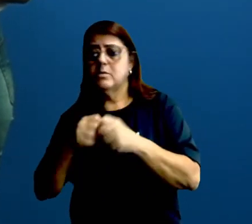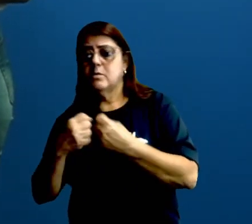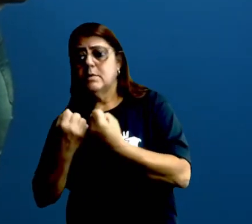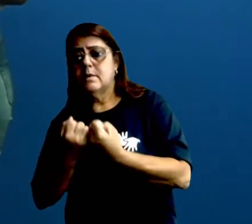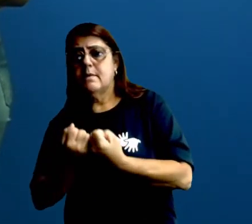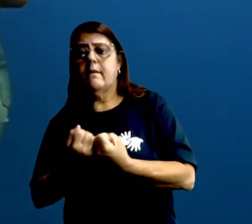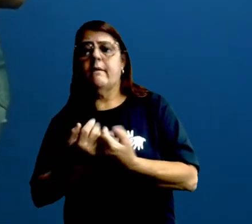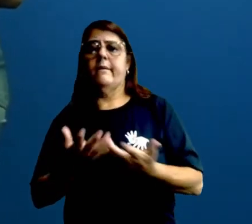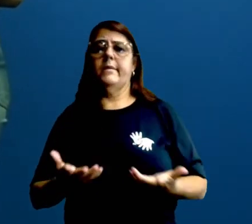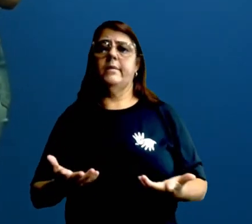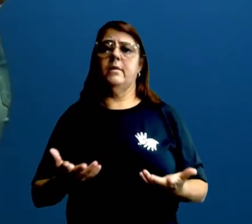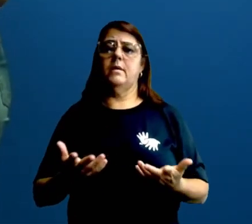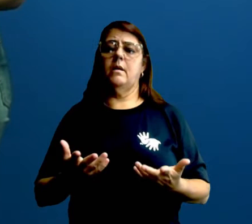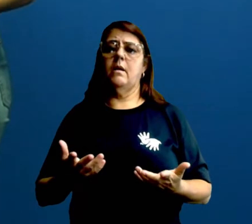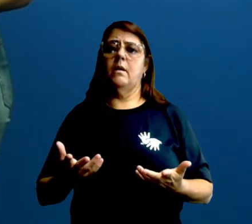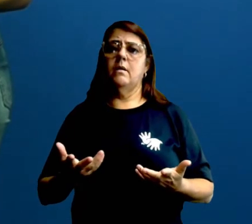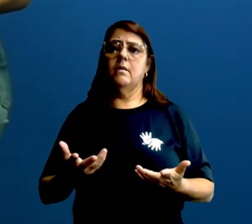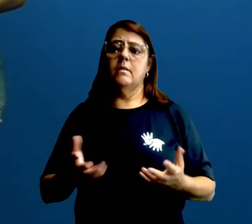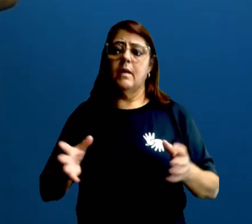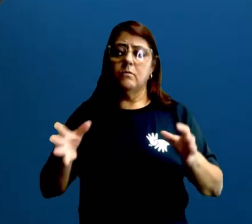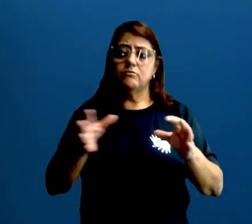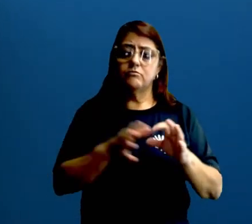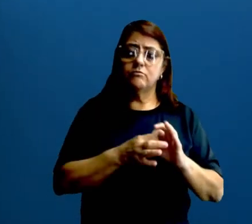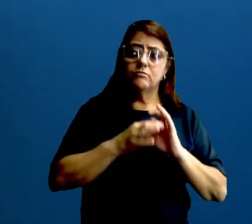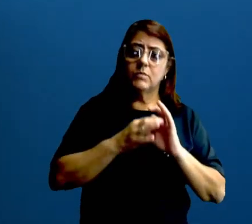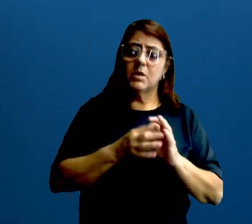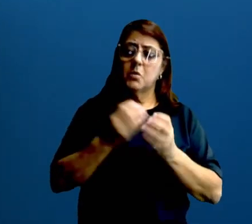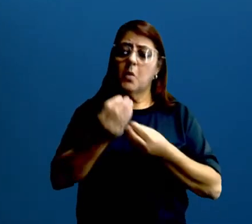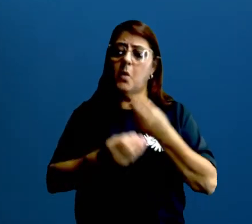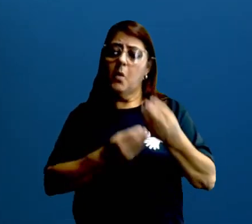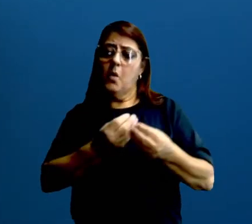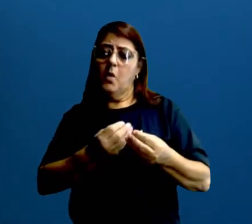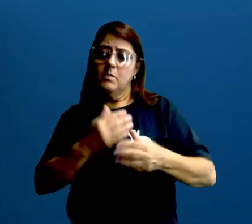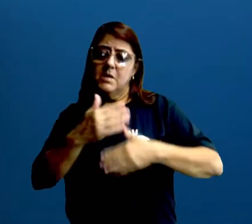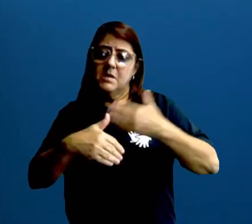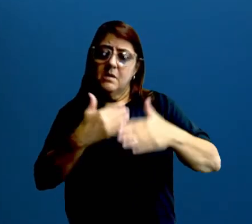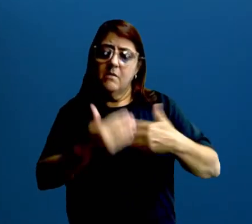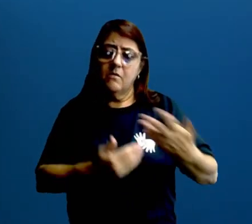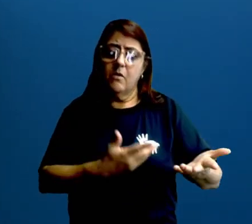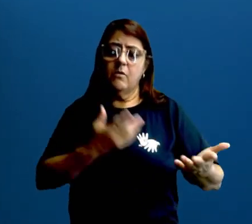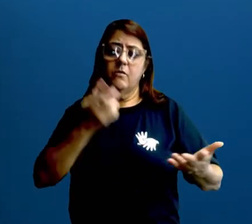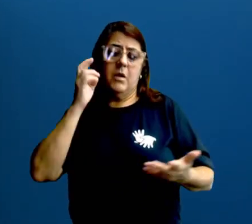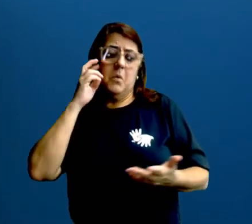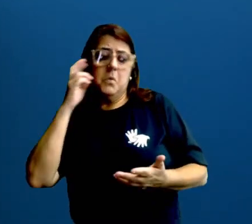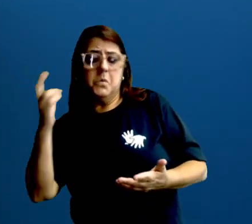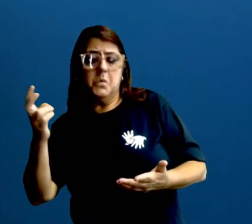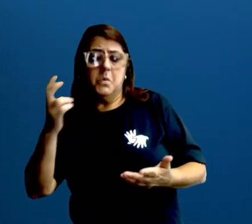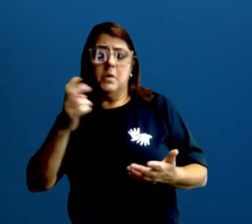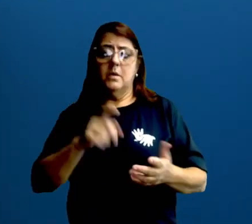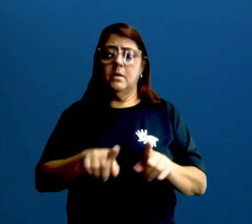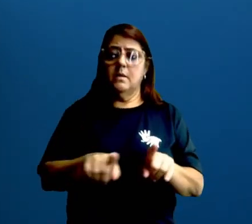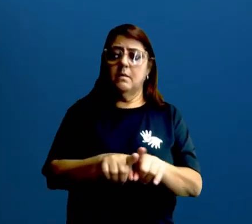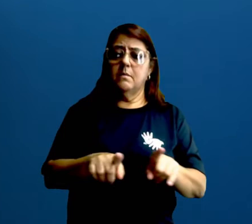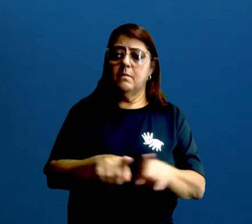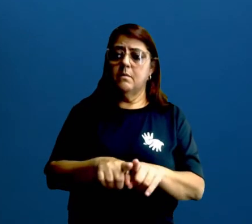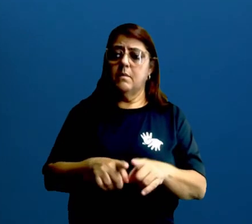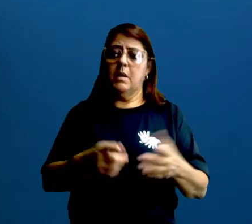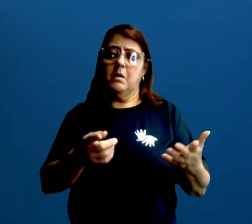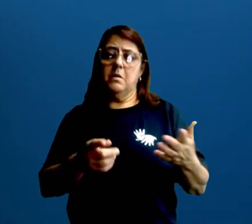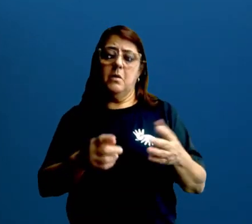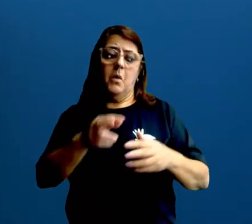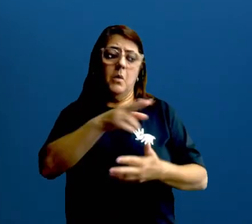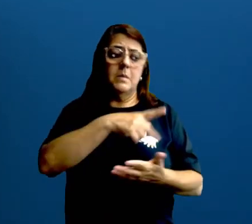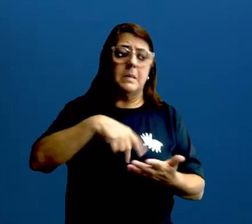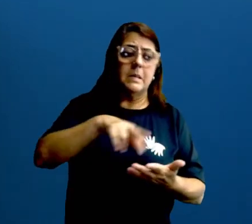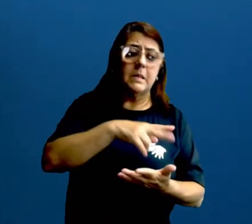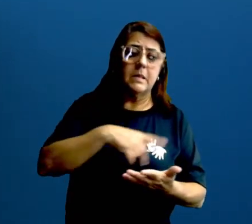grupo, de uma sociedade, e isso pode estar relacionado à forma como eles desenvolvem a sua arquitetura ou até mesmo a forma